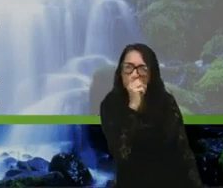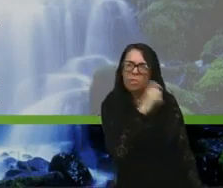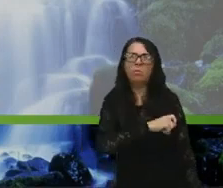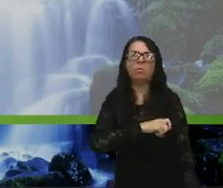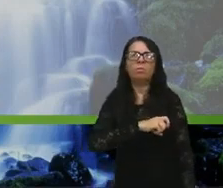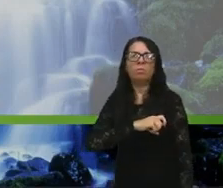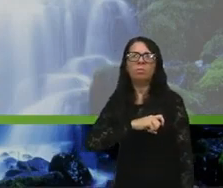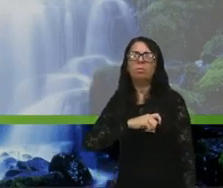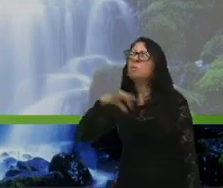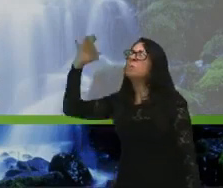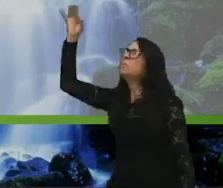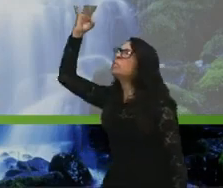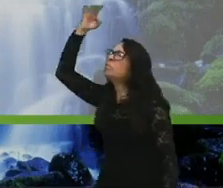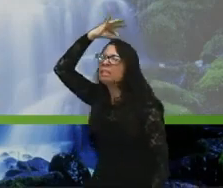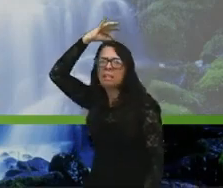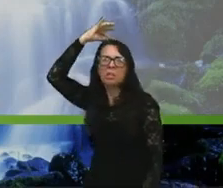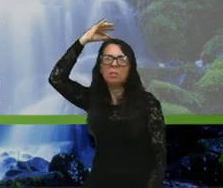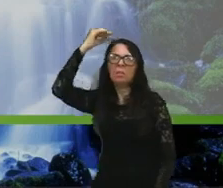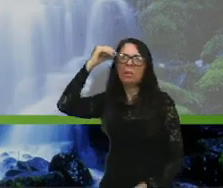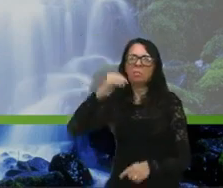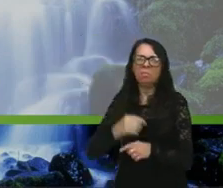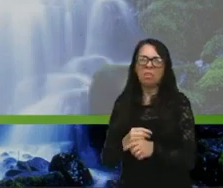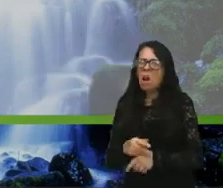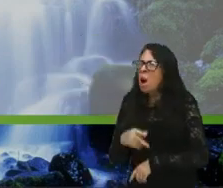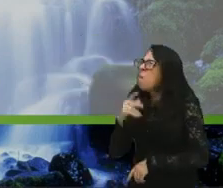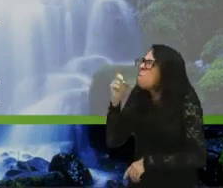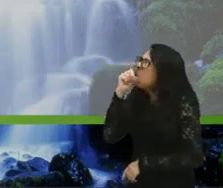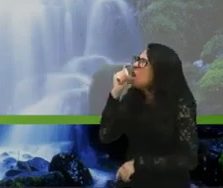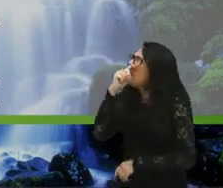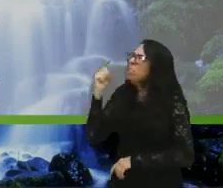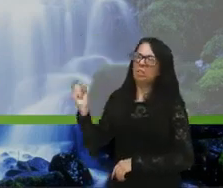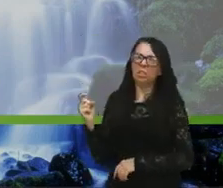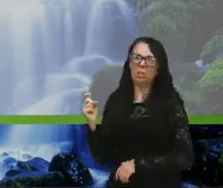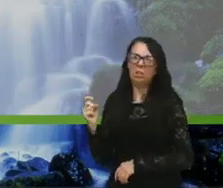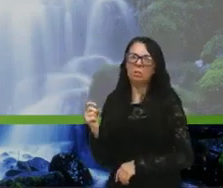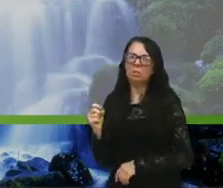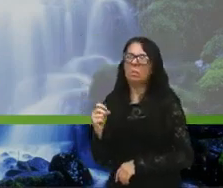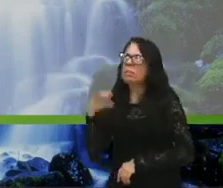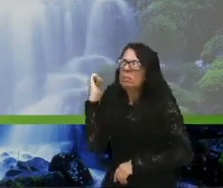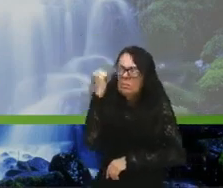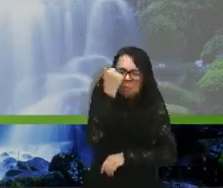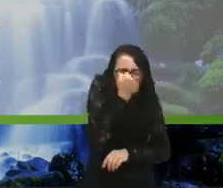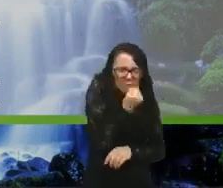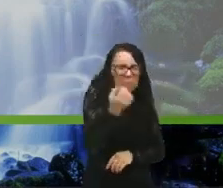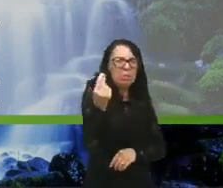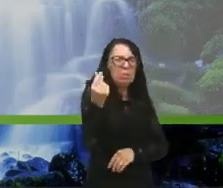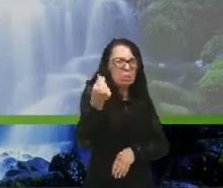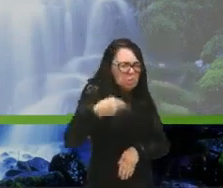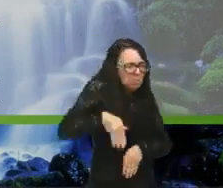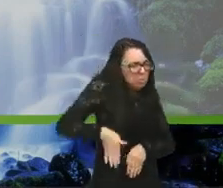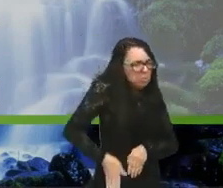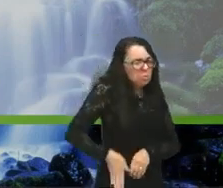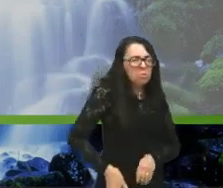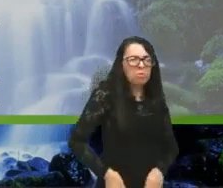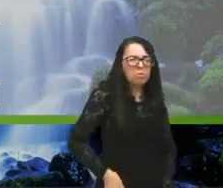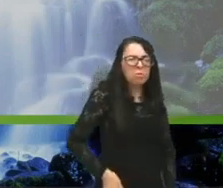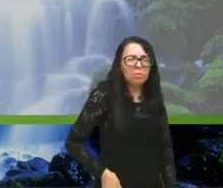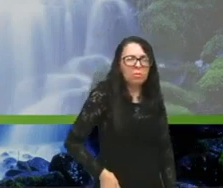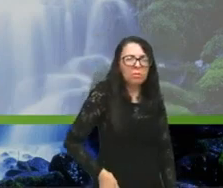A ambição deles, o desejo de fama, de ter destaque, de ser